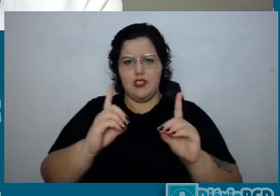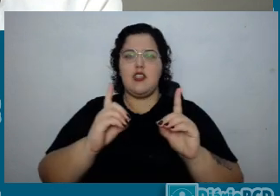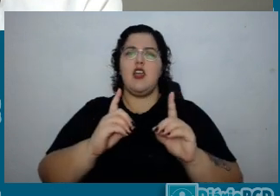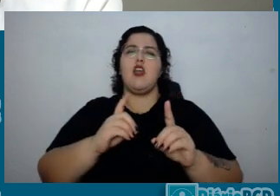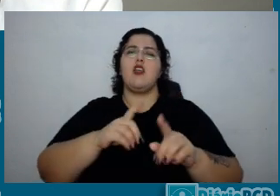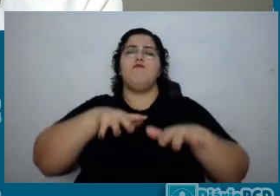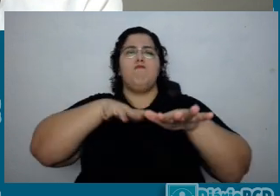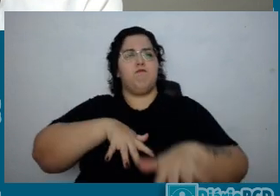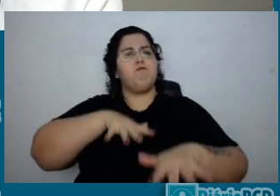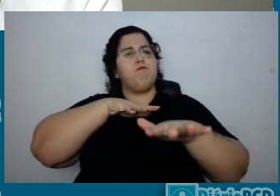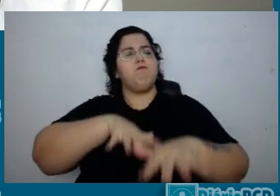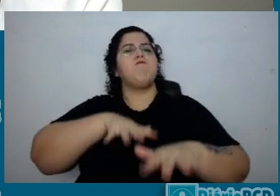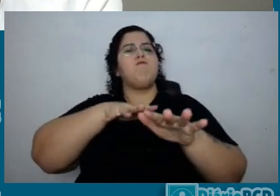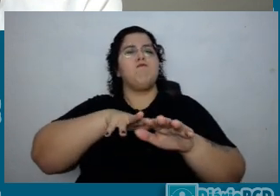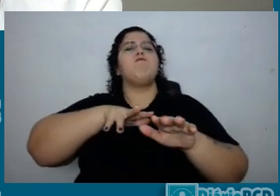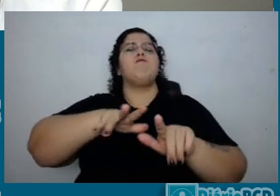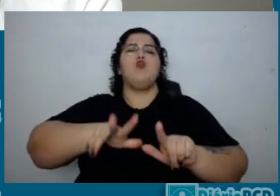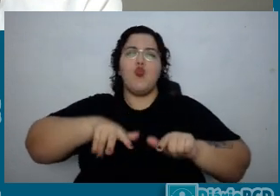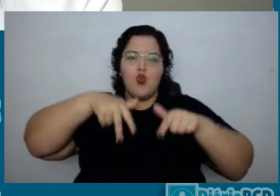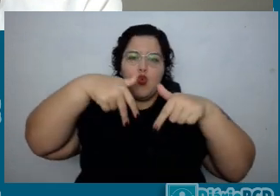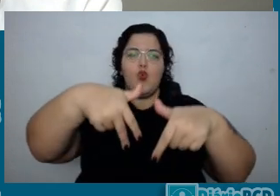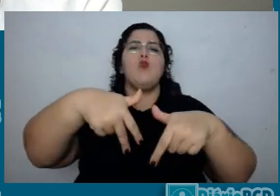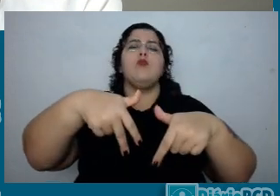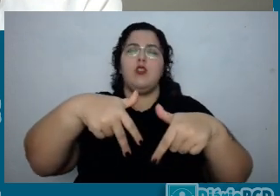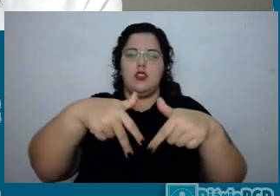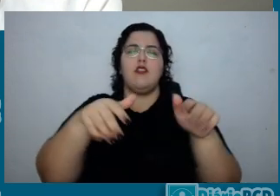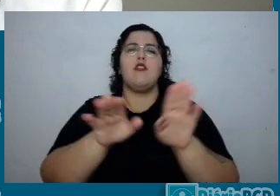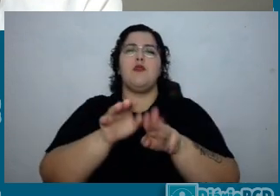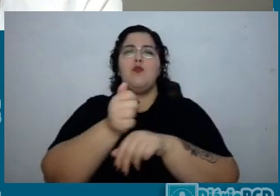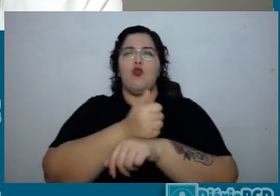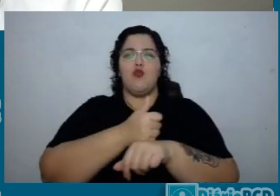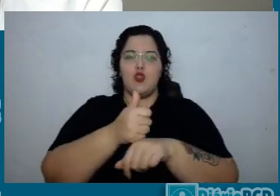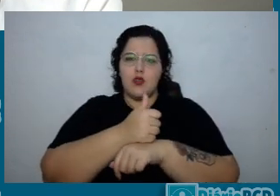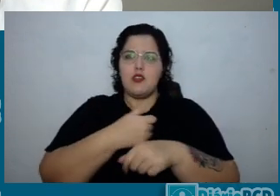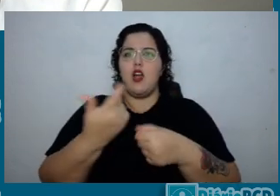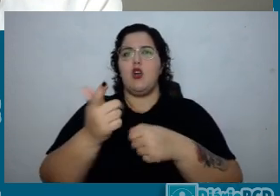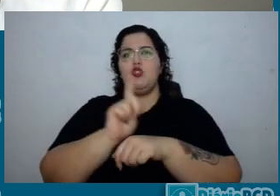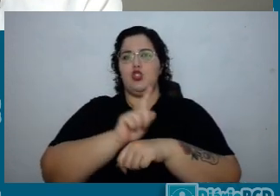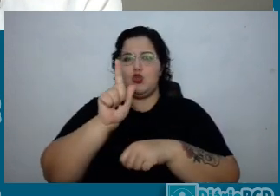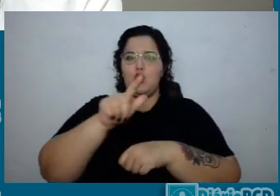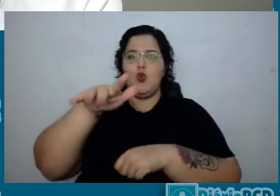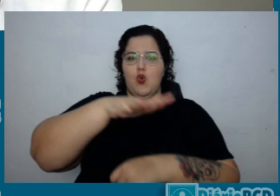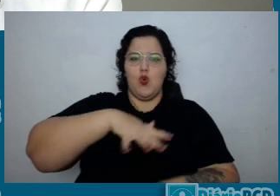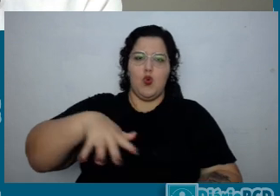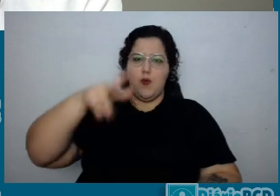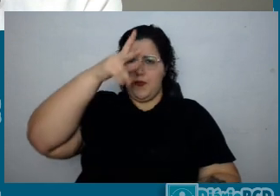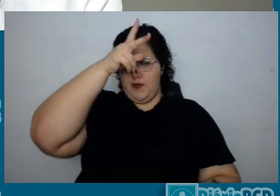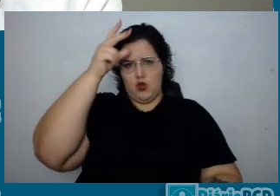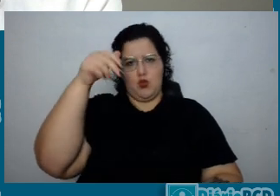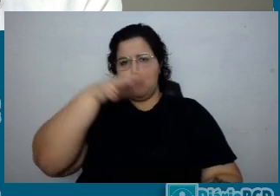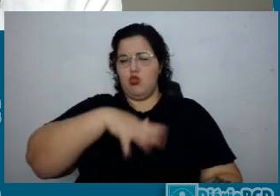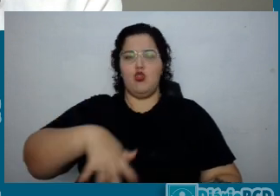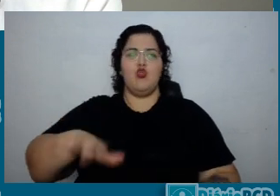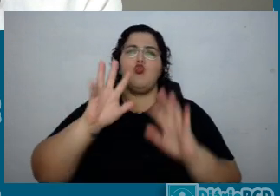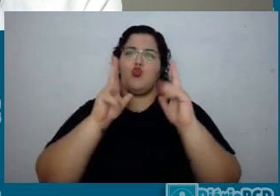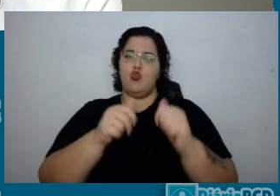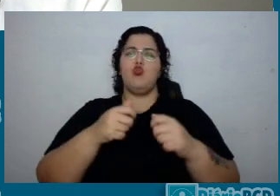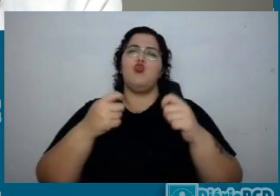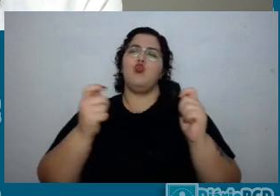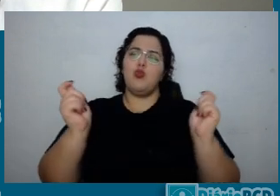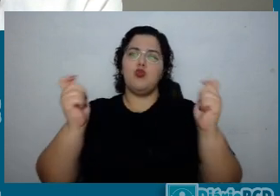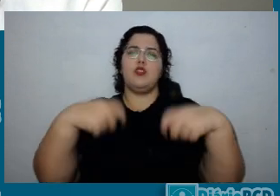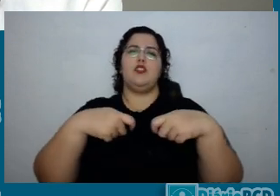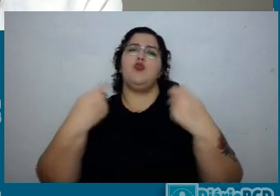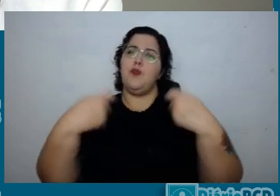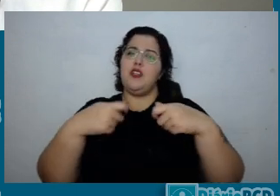muitos ativistas em defesa dos direitos da pessoa com deficiência e muitos profissionais e gestores públicos. Né? Então, nada disso seria possível se